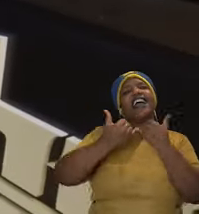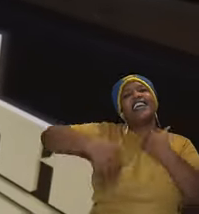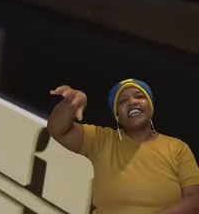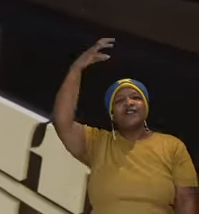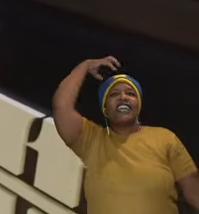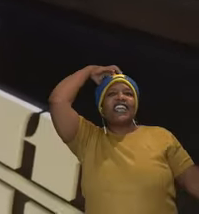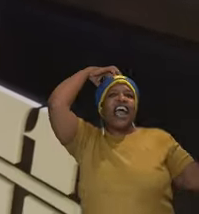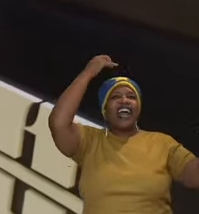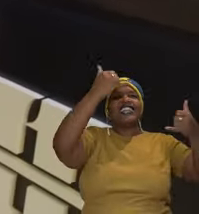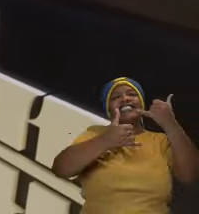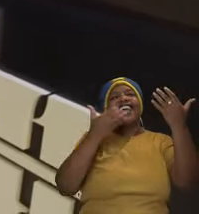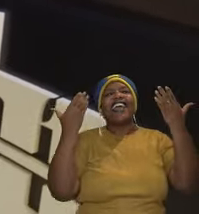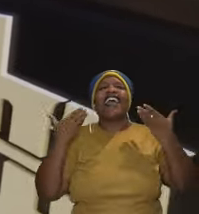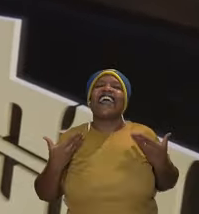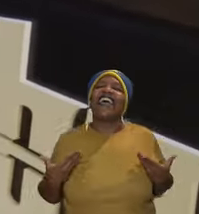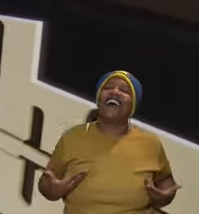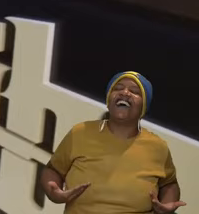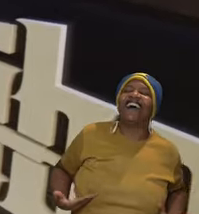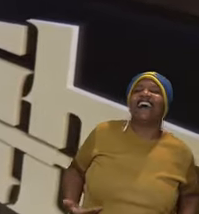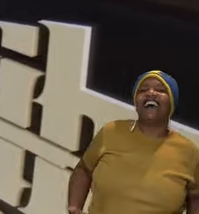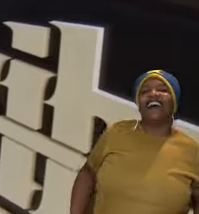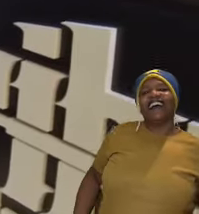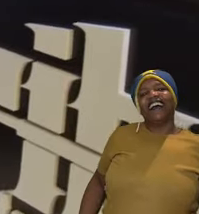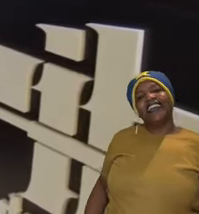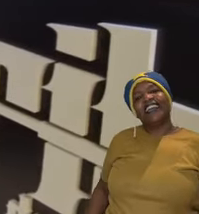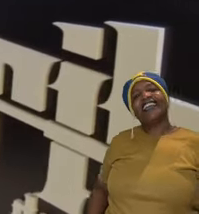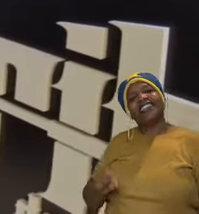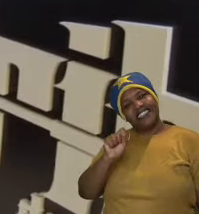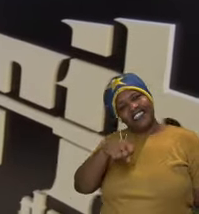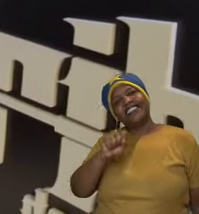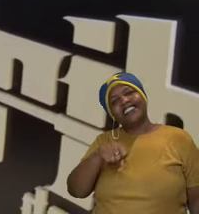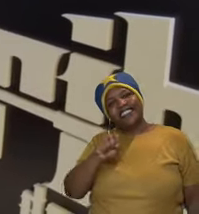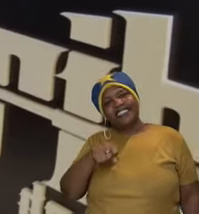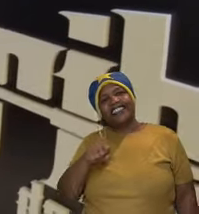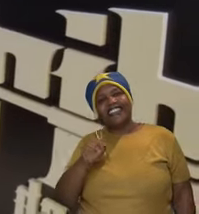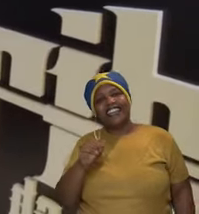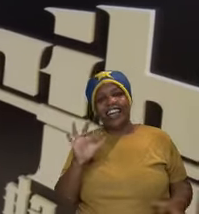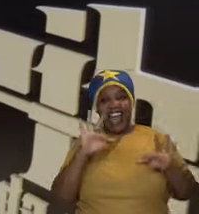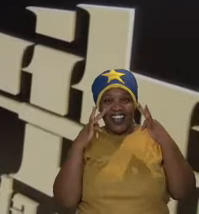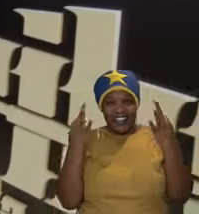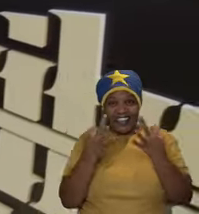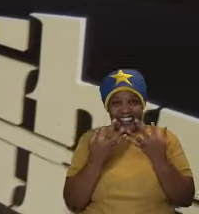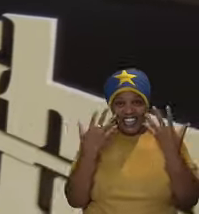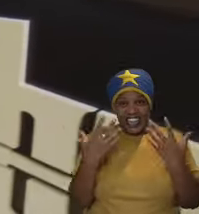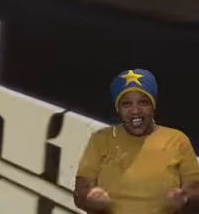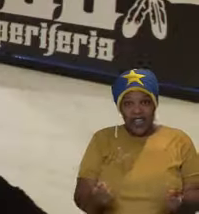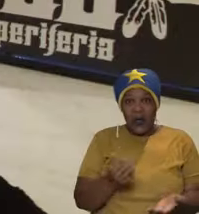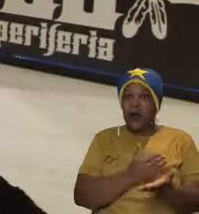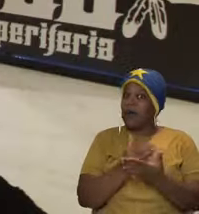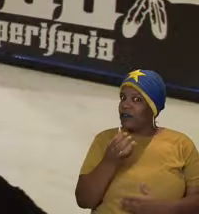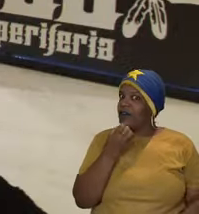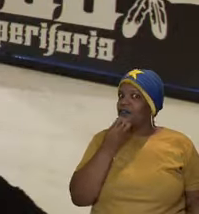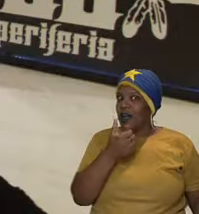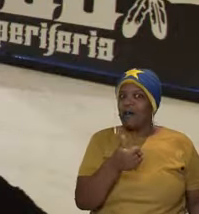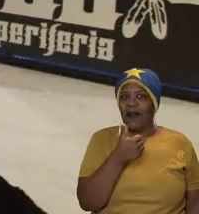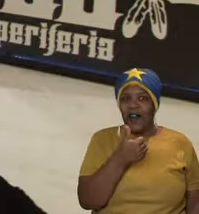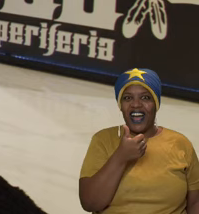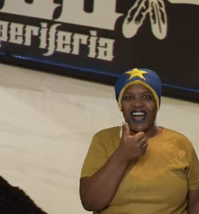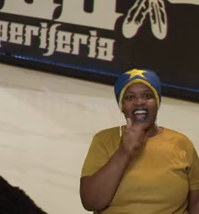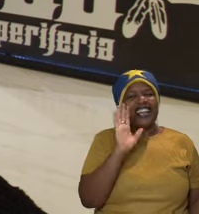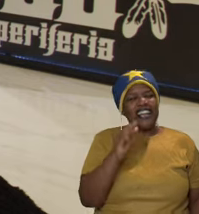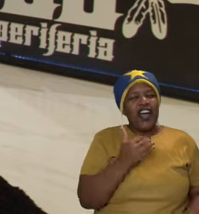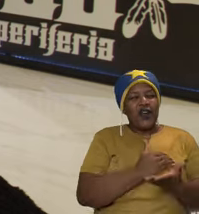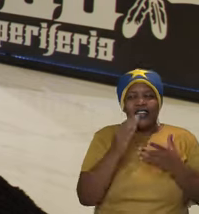rei, brincar de ser eu. É isso aí, família. Começou a ficar bom, hein, mano? Já